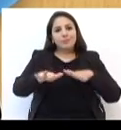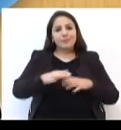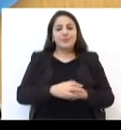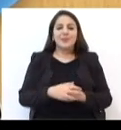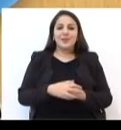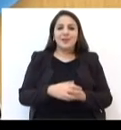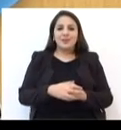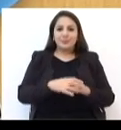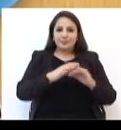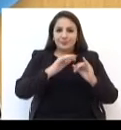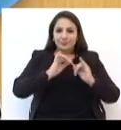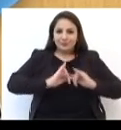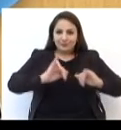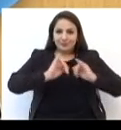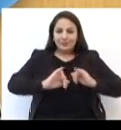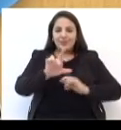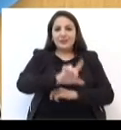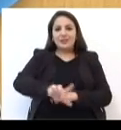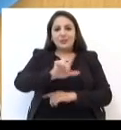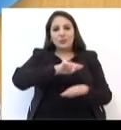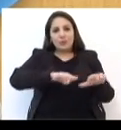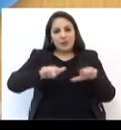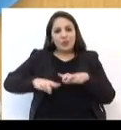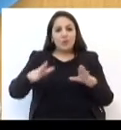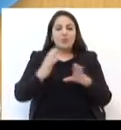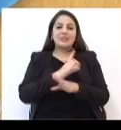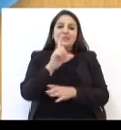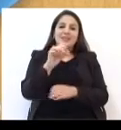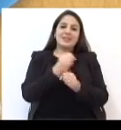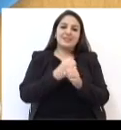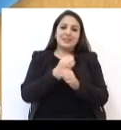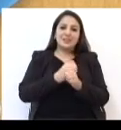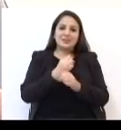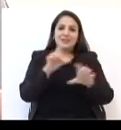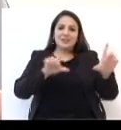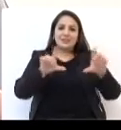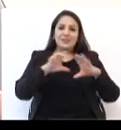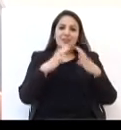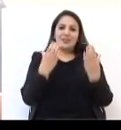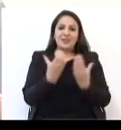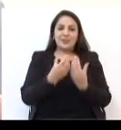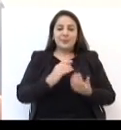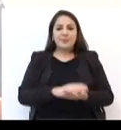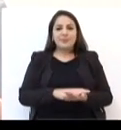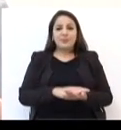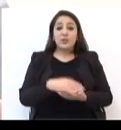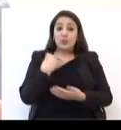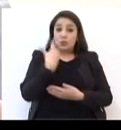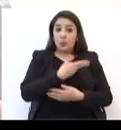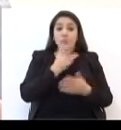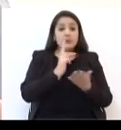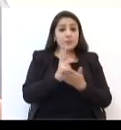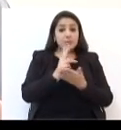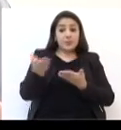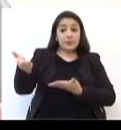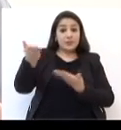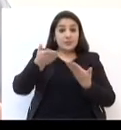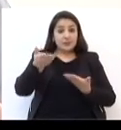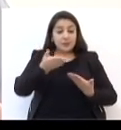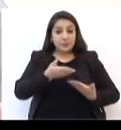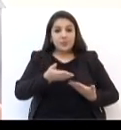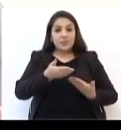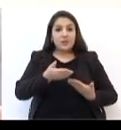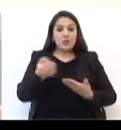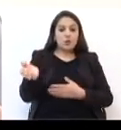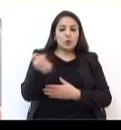Programa Literatura Local completa 10 anos no ar pela TV Câmara. O programa está consagrado, a gente sempre recebe